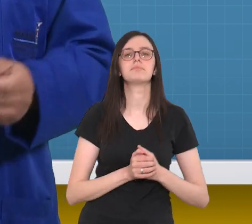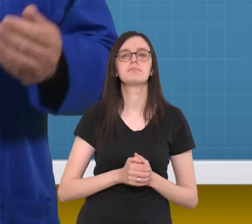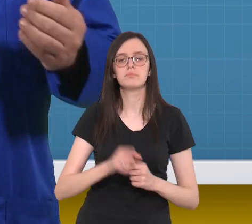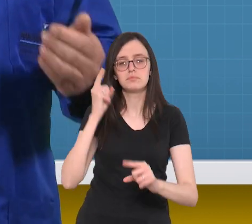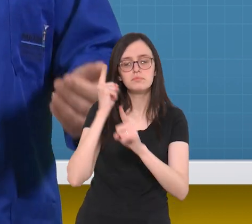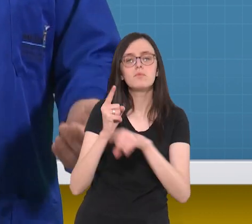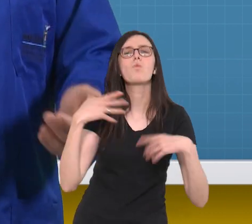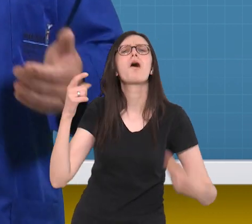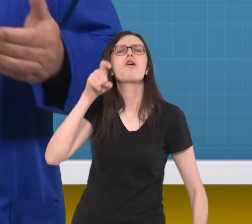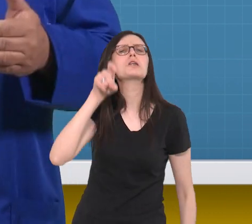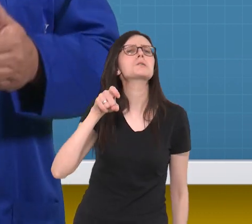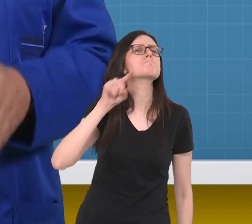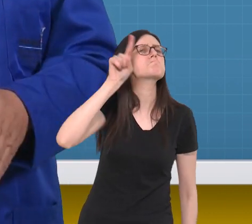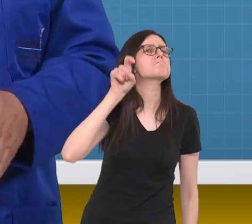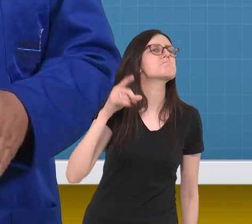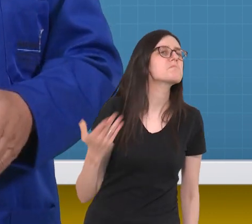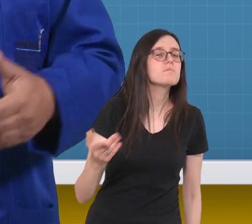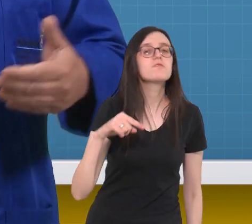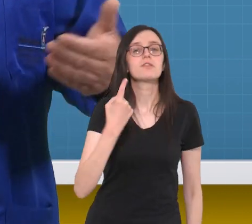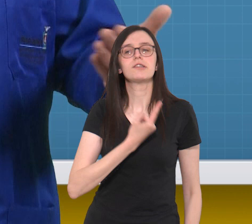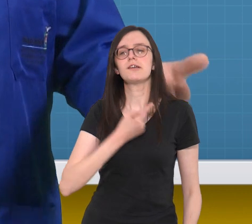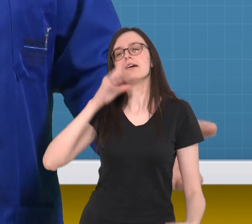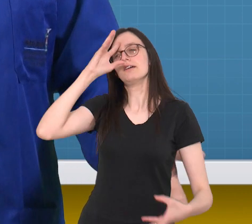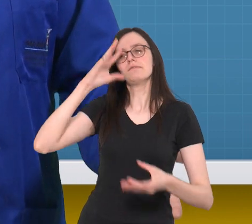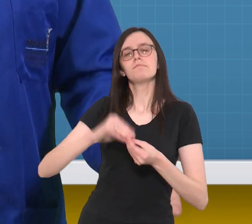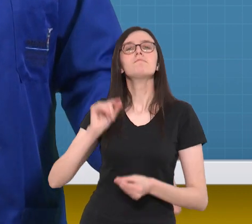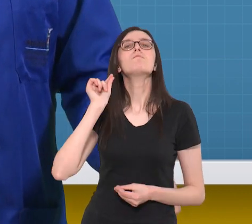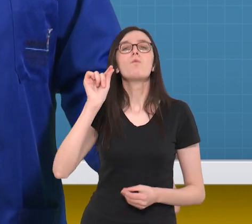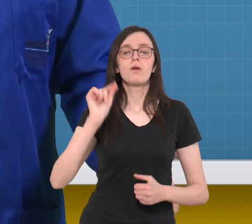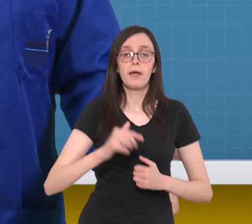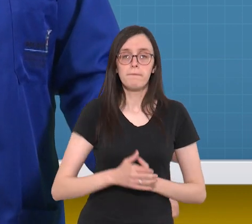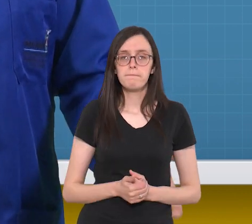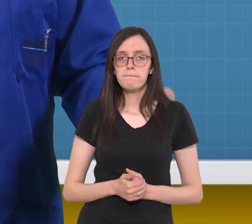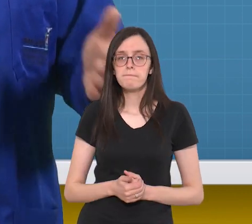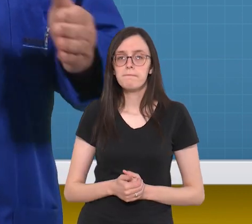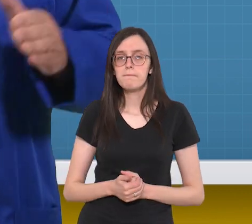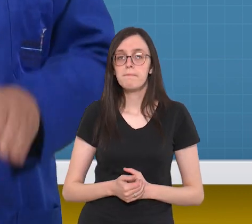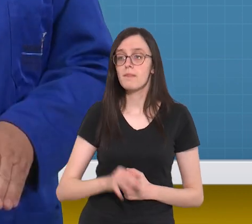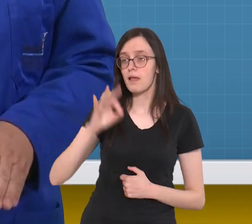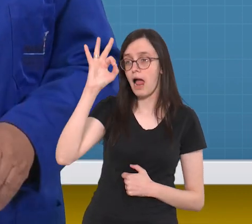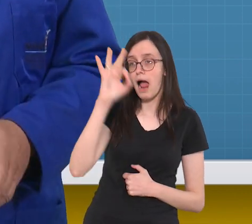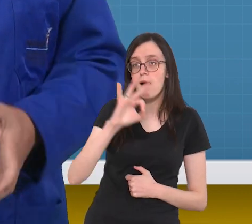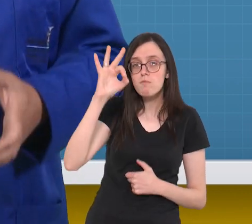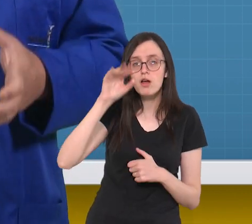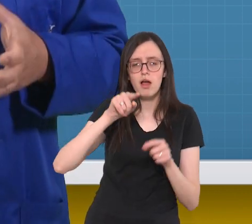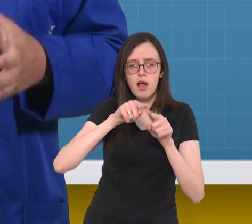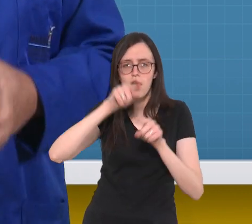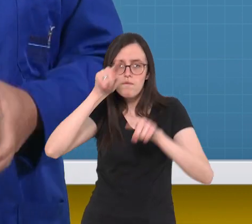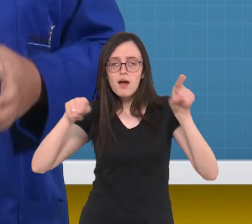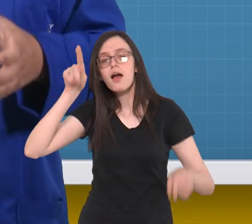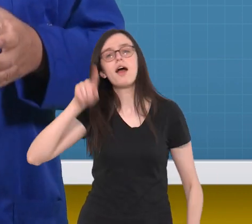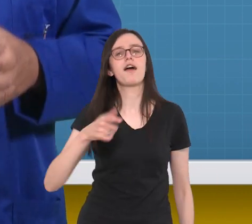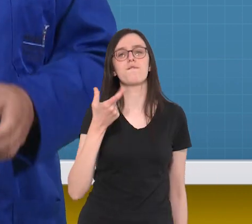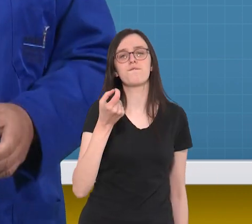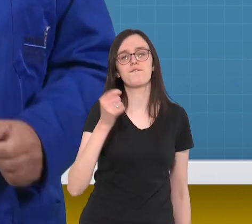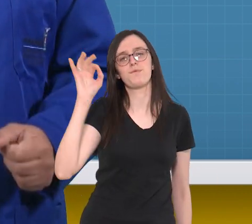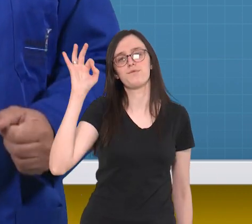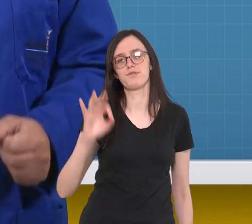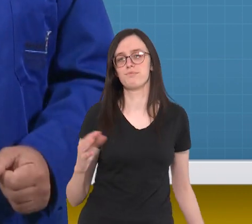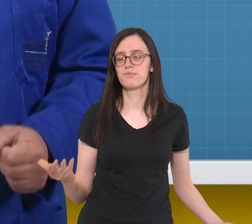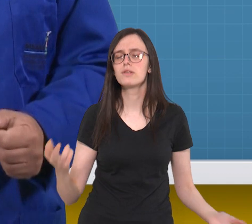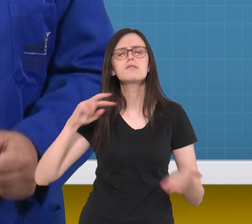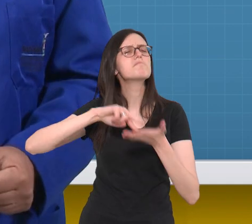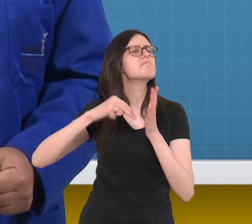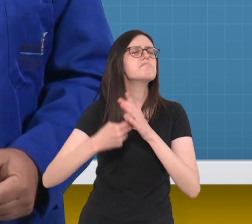frente é descobrir o valor de x. E aí chegamos à conclusão que a porcentagem de variação